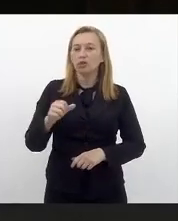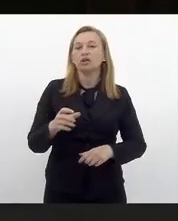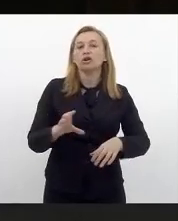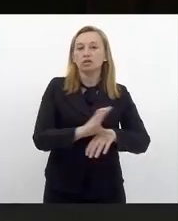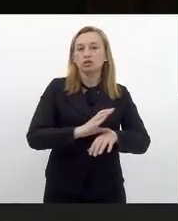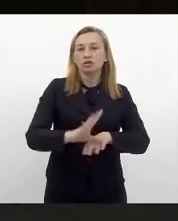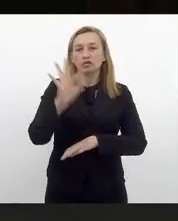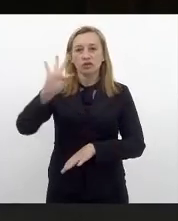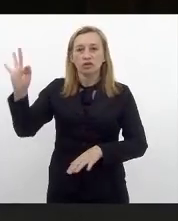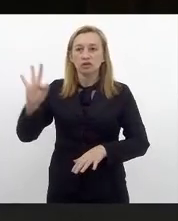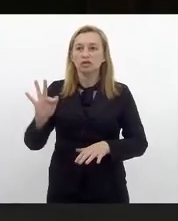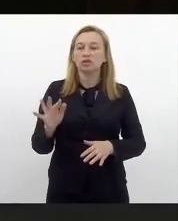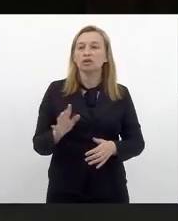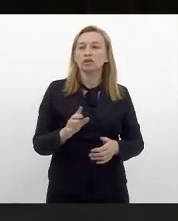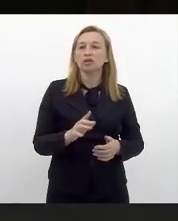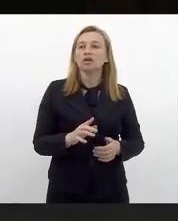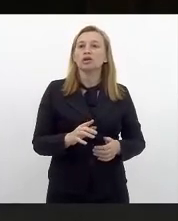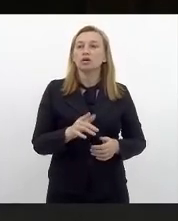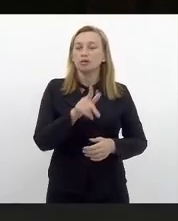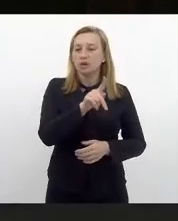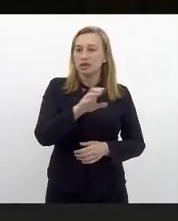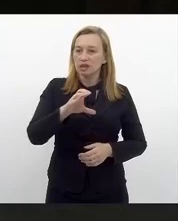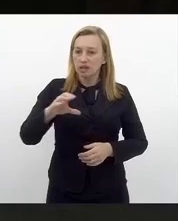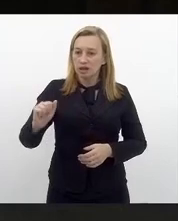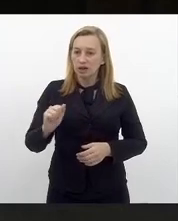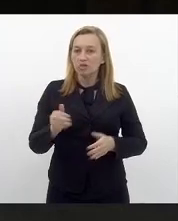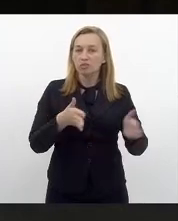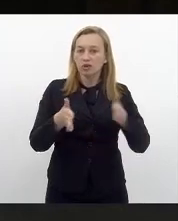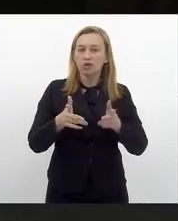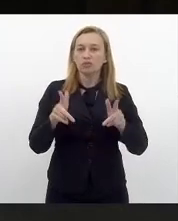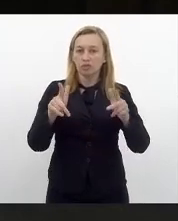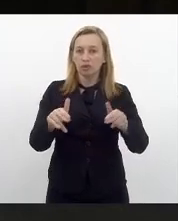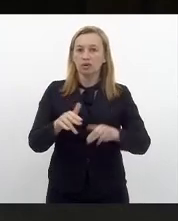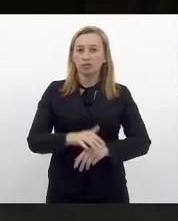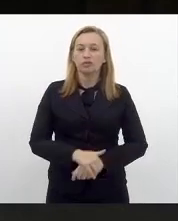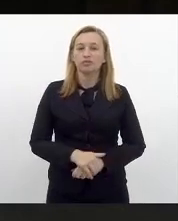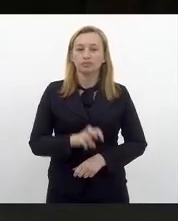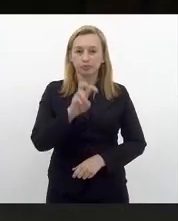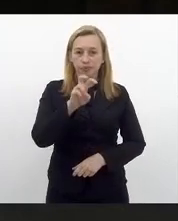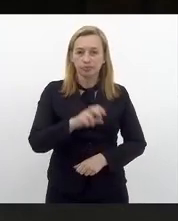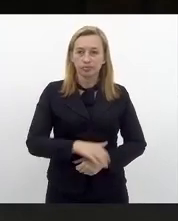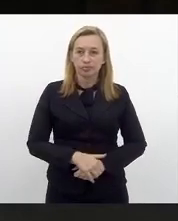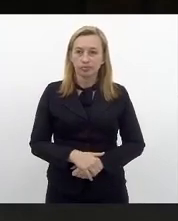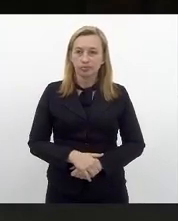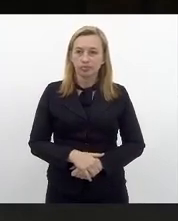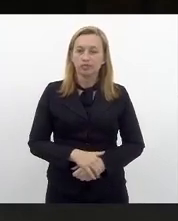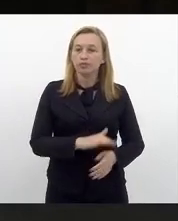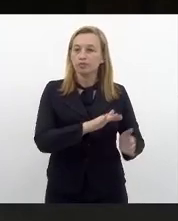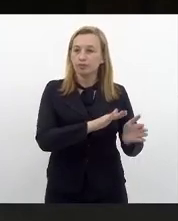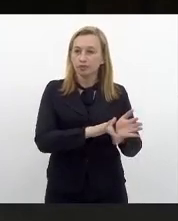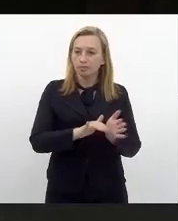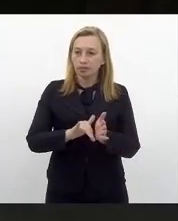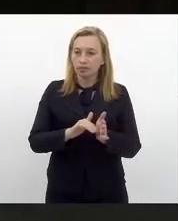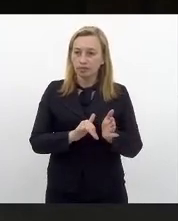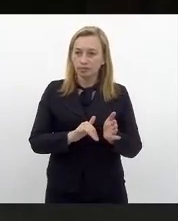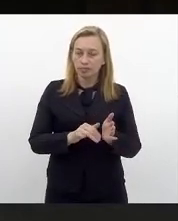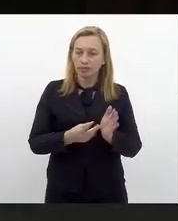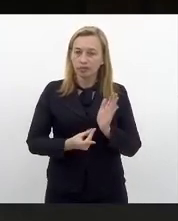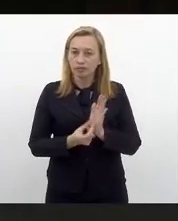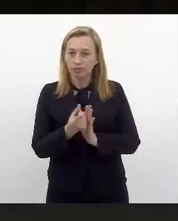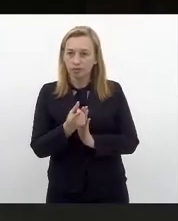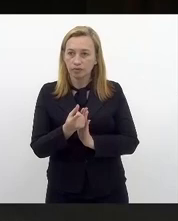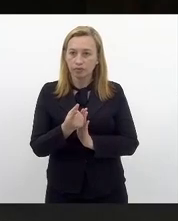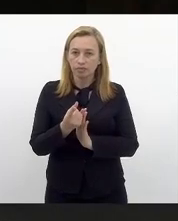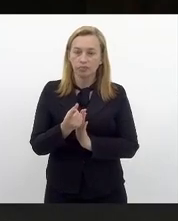Federal e à variação do IPCA do mesmo período 15 as despesas intra-orçamentárias